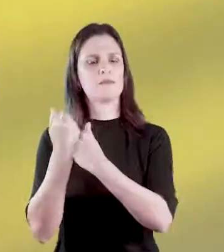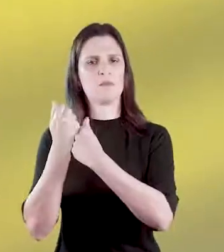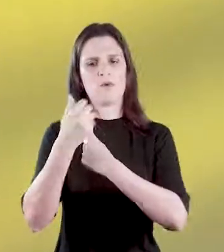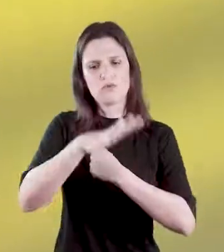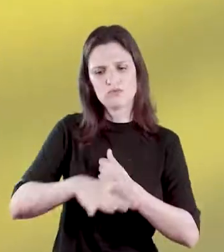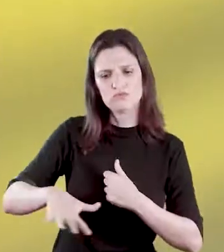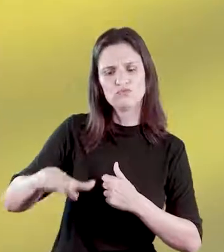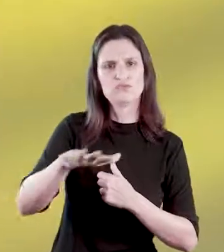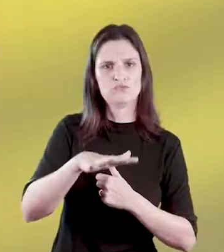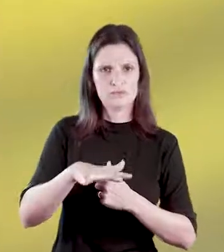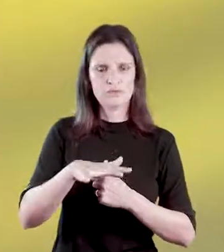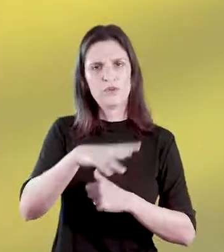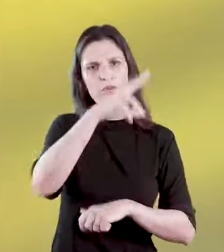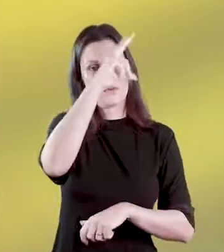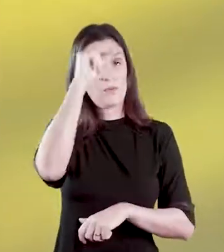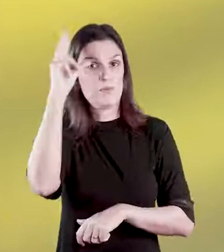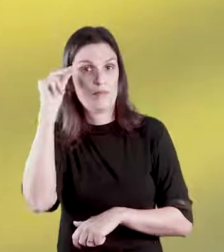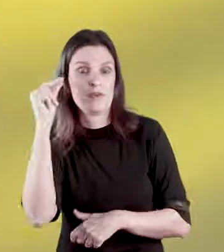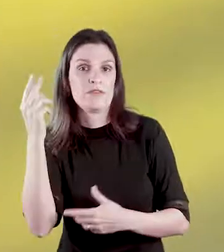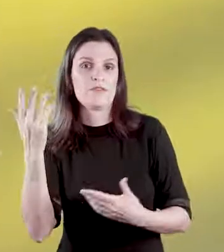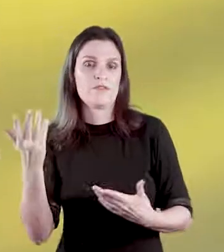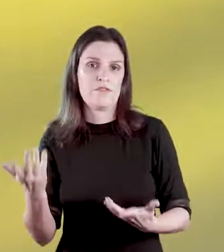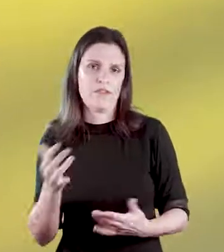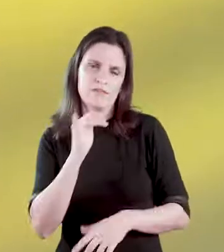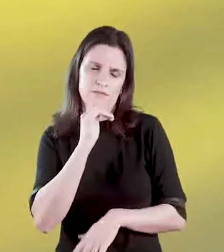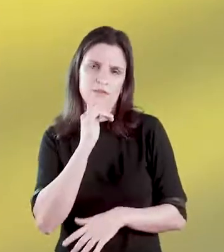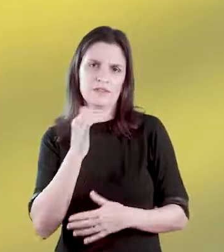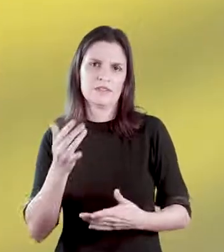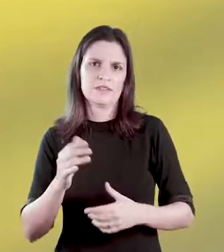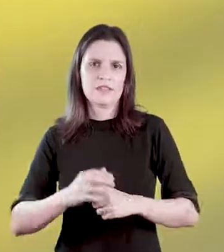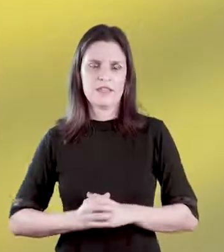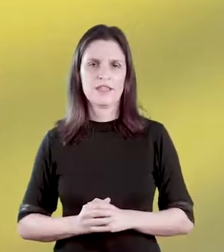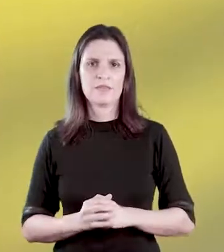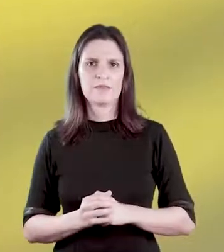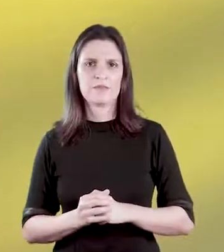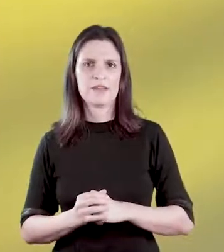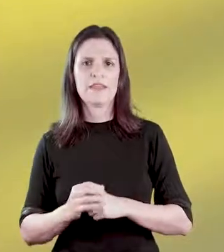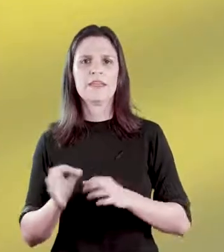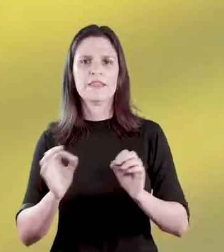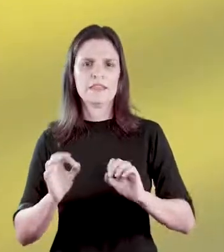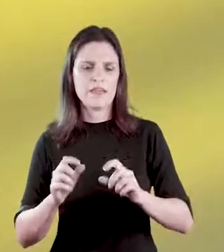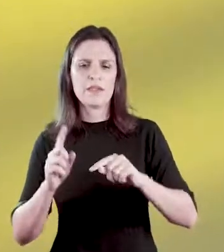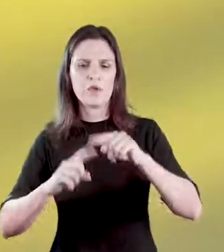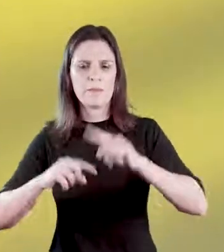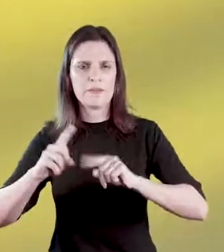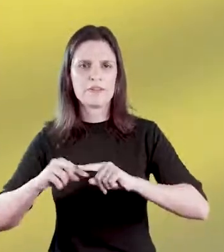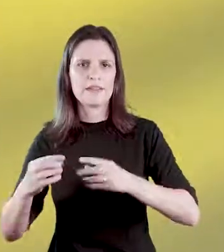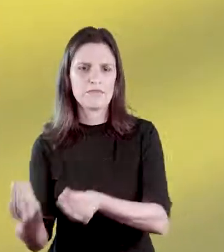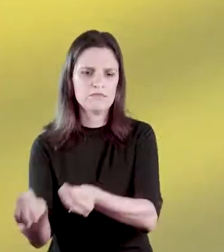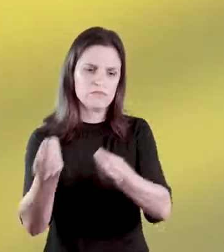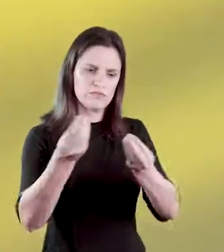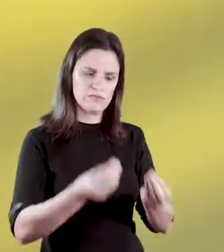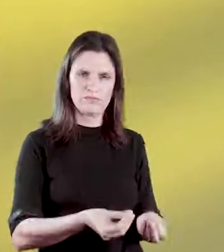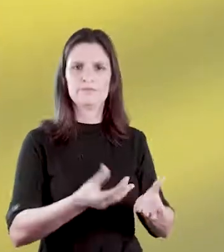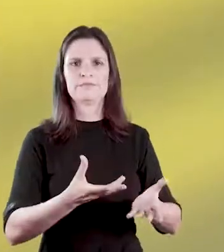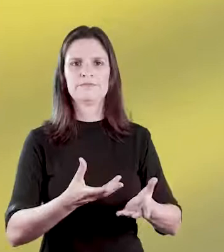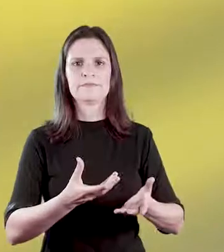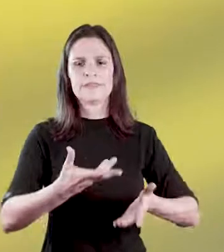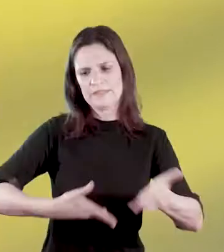se ele não tiver uma ligação com o prefeito que delegam os poderes que tem um material para ser aplicado então